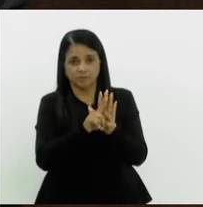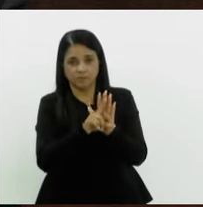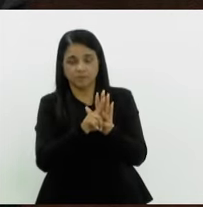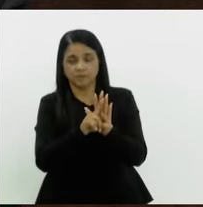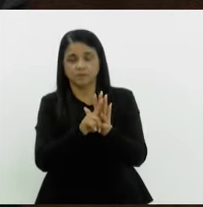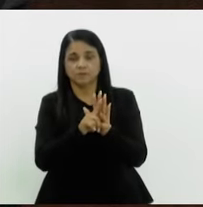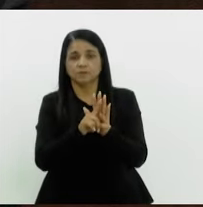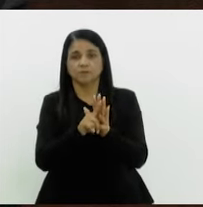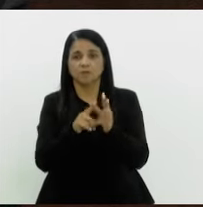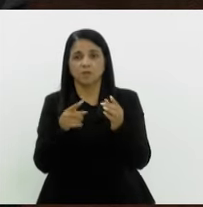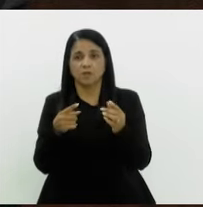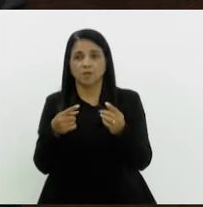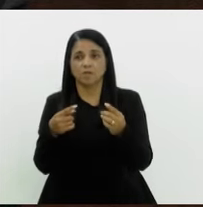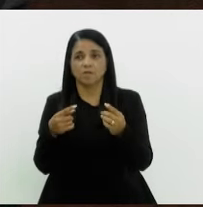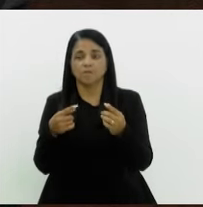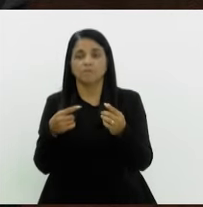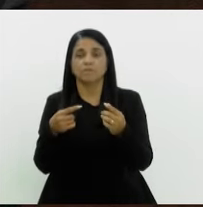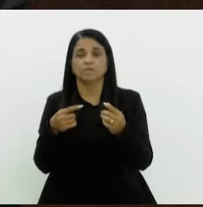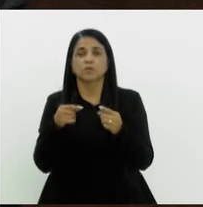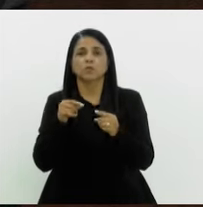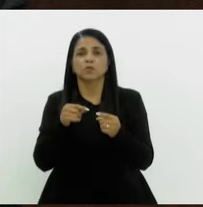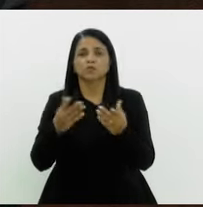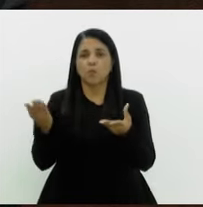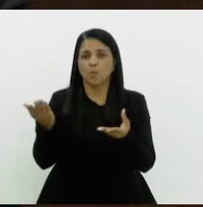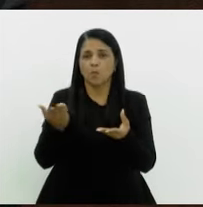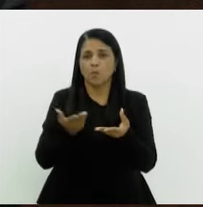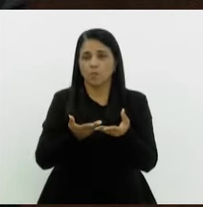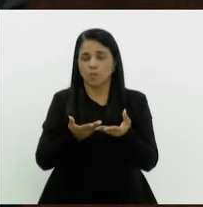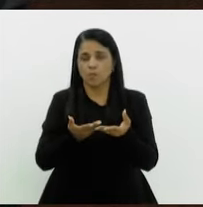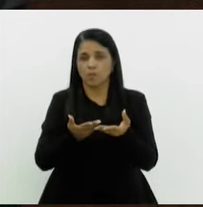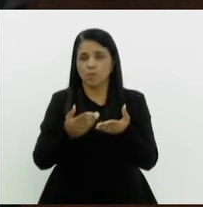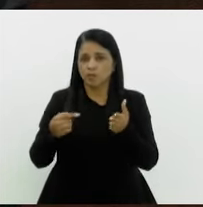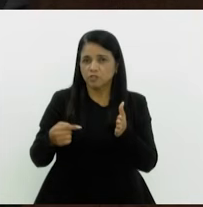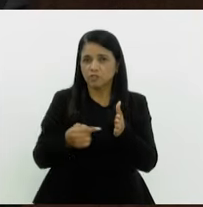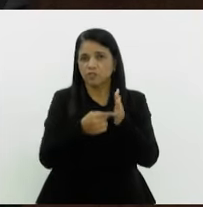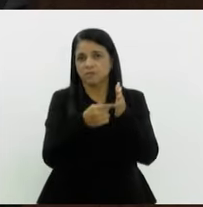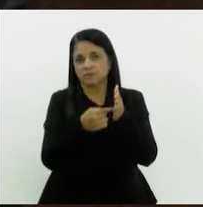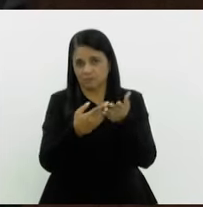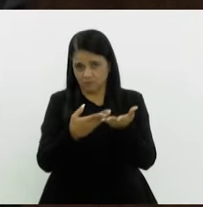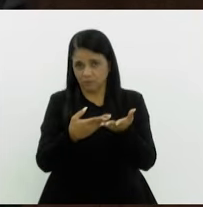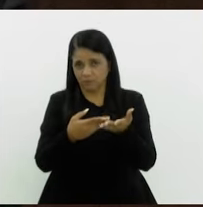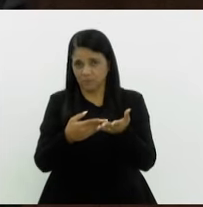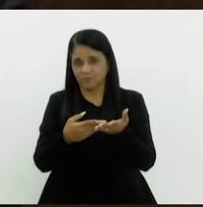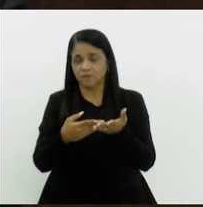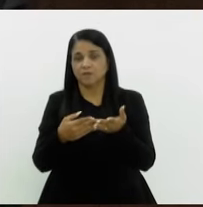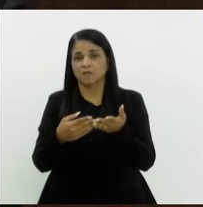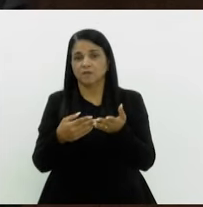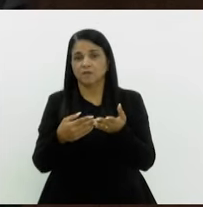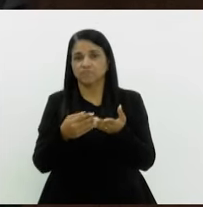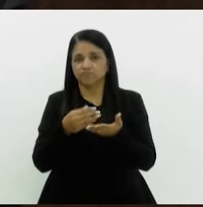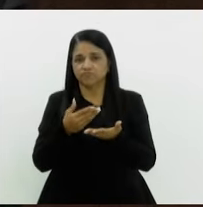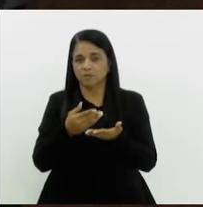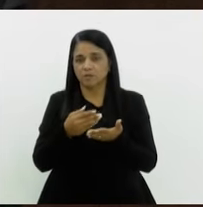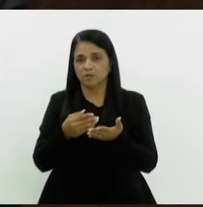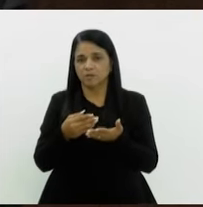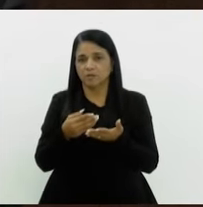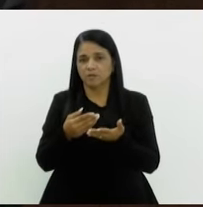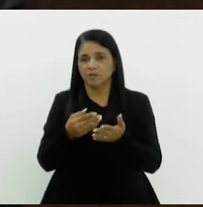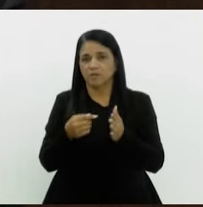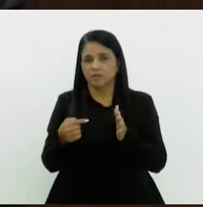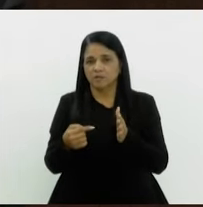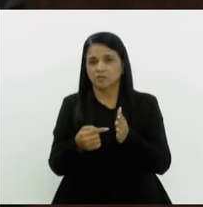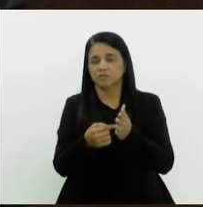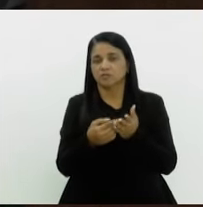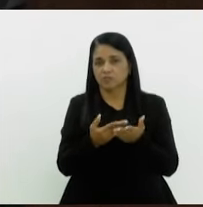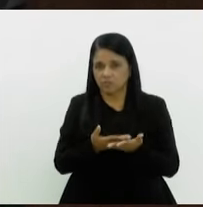que vem de encontro ao que nós estamos falando, eu protocolei hoje uma indicação e eu peço que a Assembleia Legislativa, que